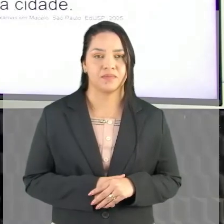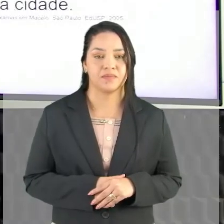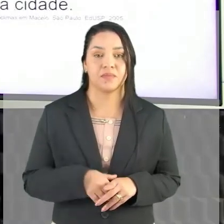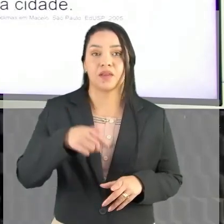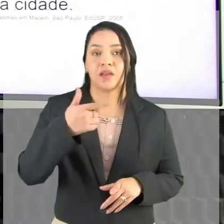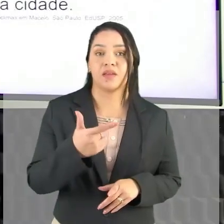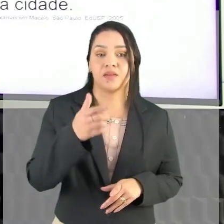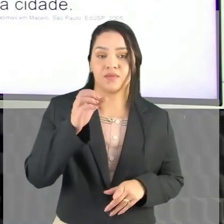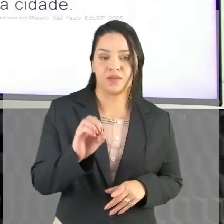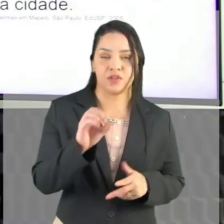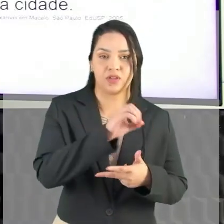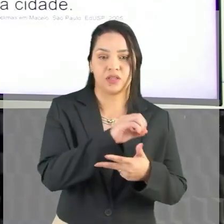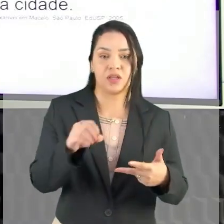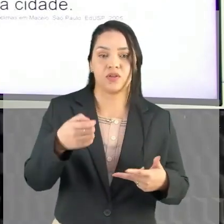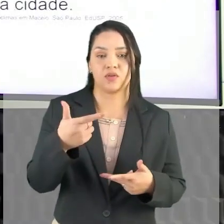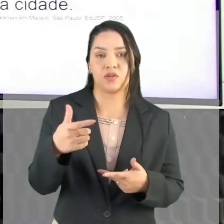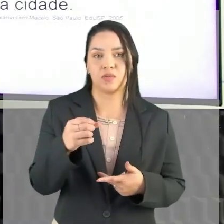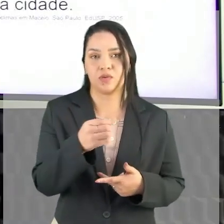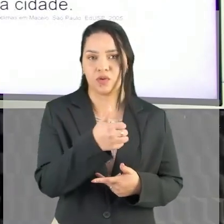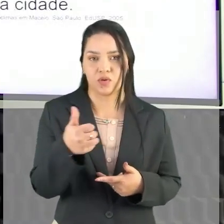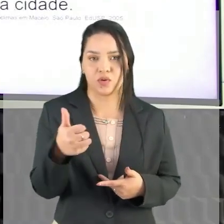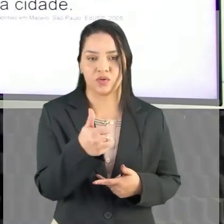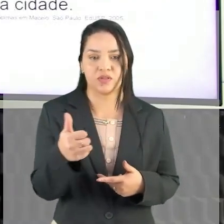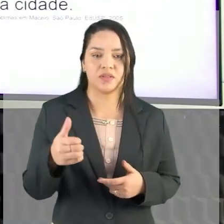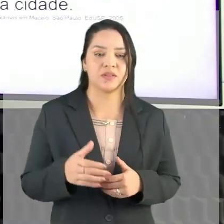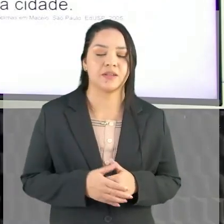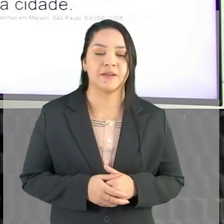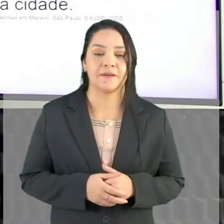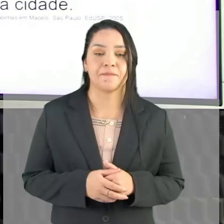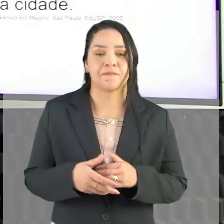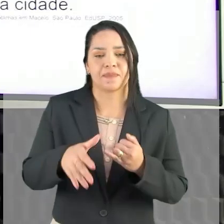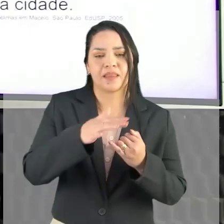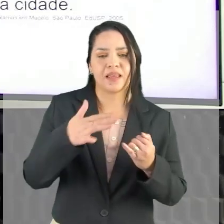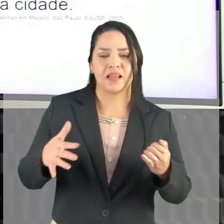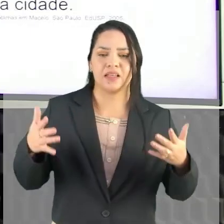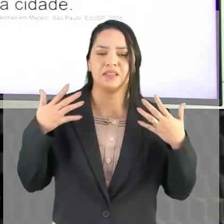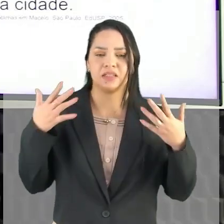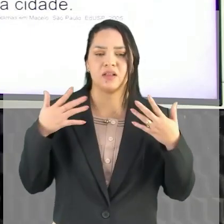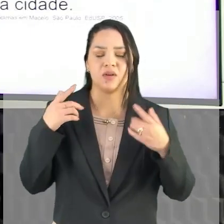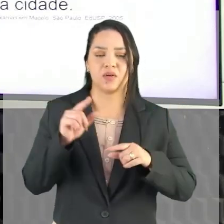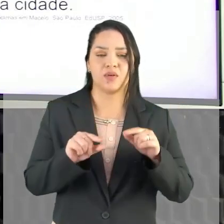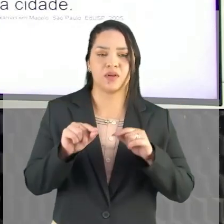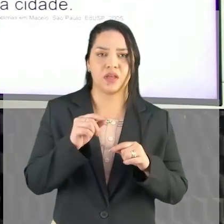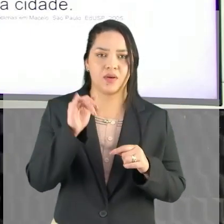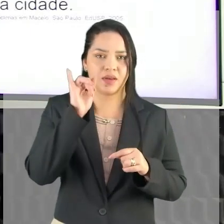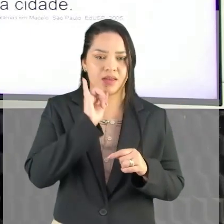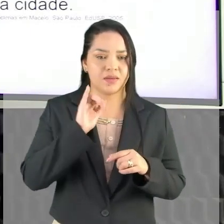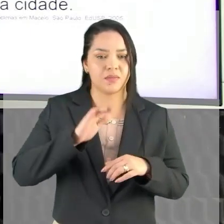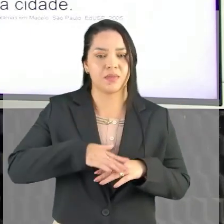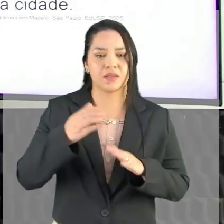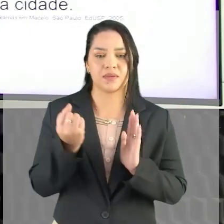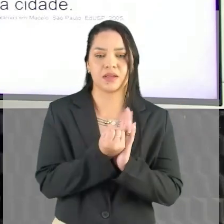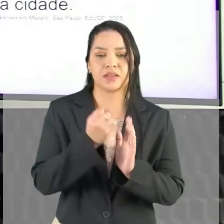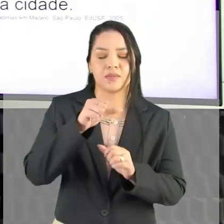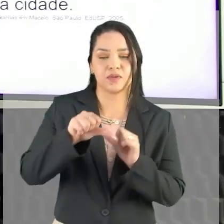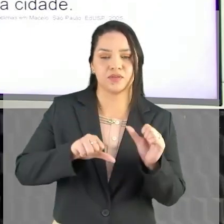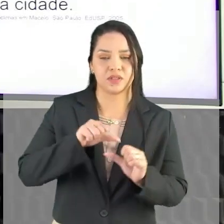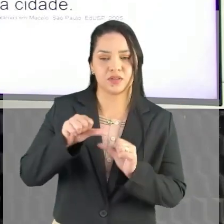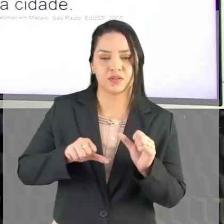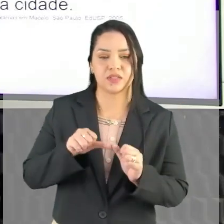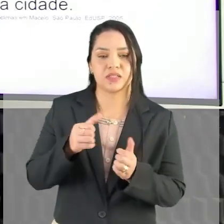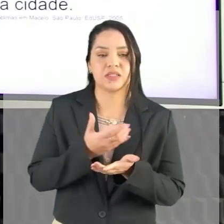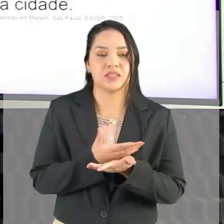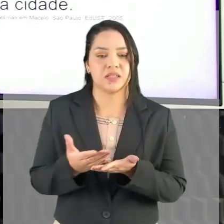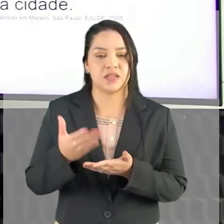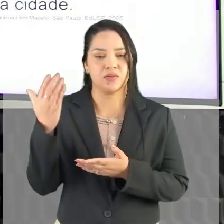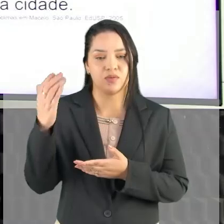Questão 20, Enem 2011 também. O fenômeno de ilha de calor é o exemplo mais marcante da modificação das